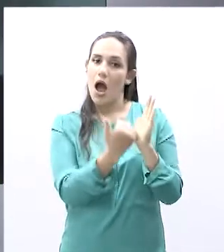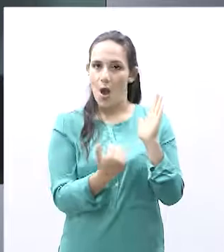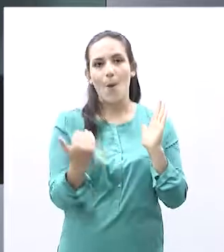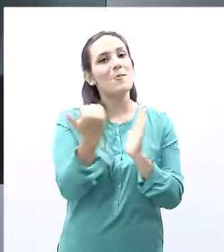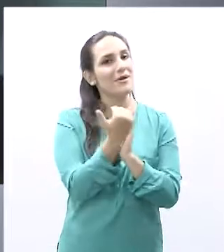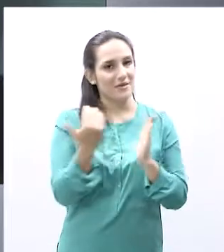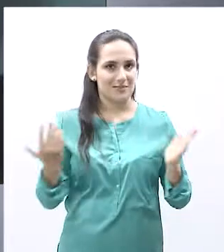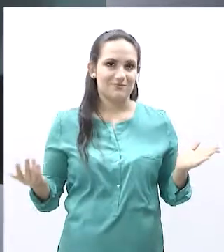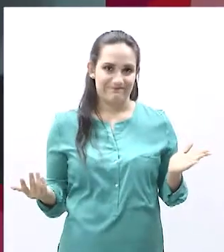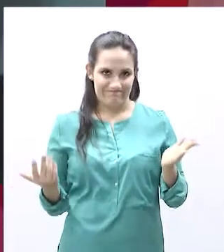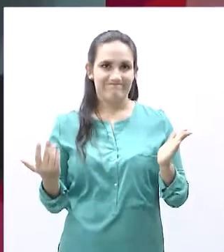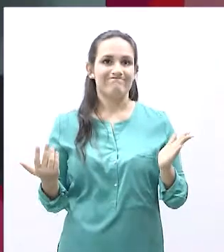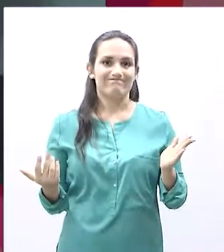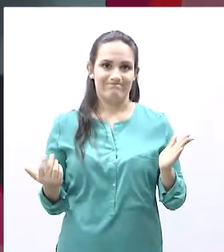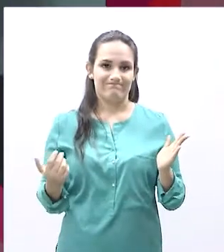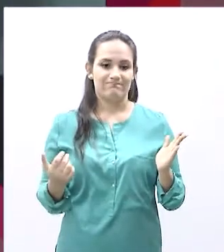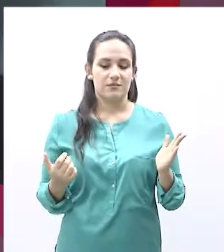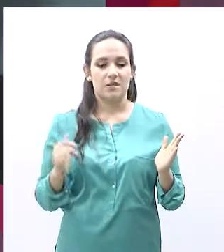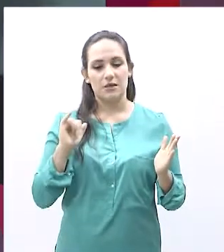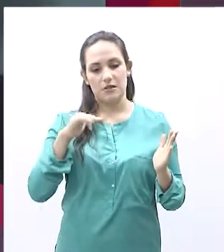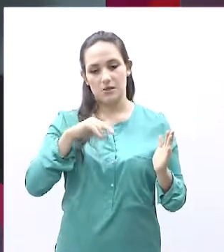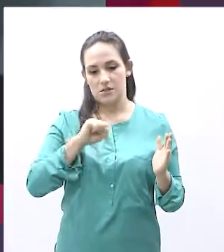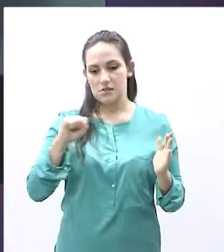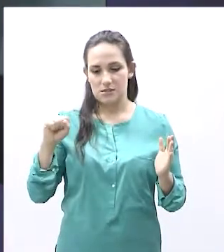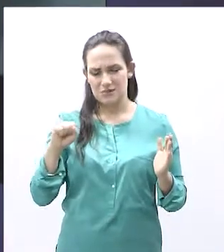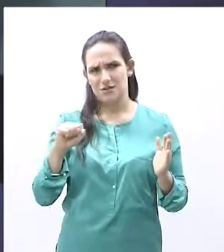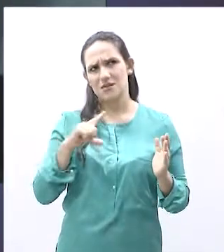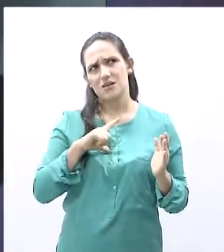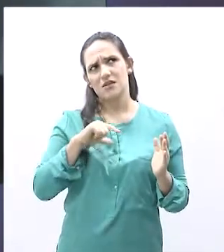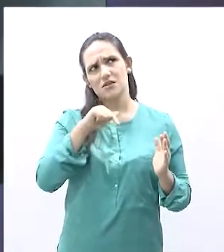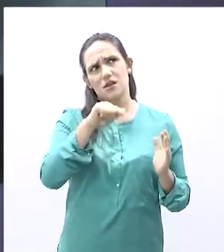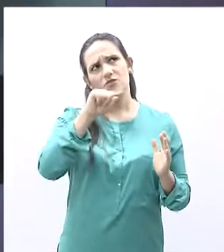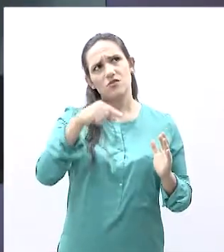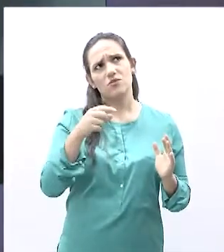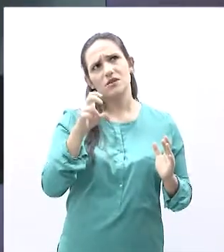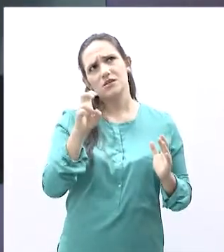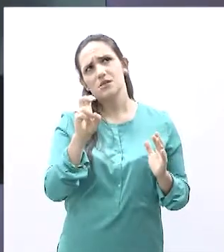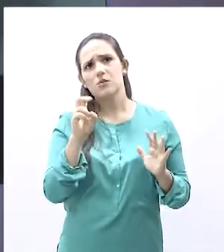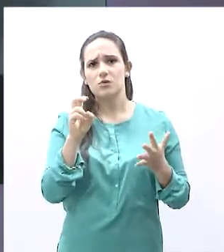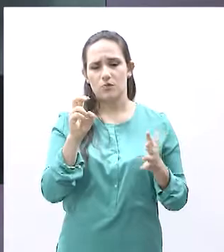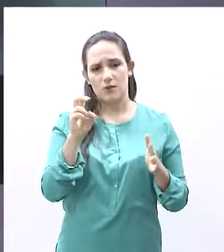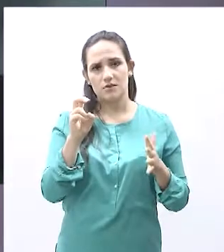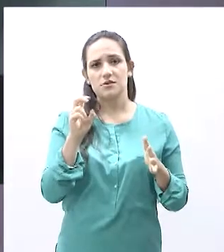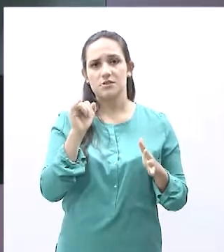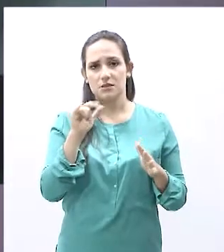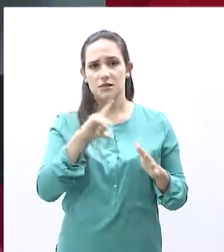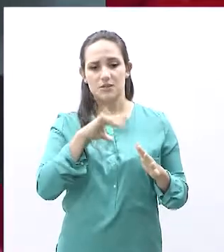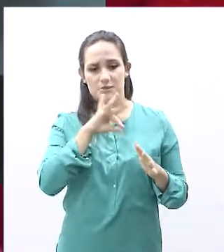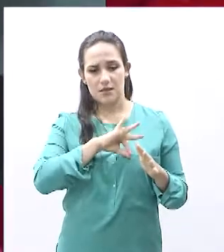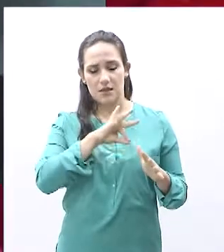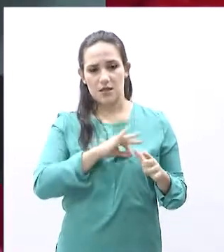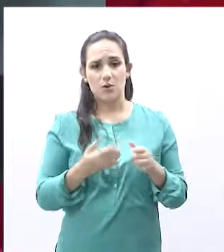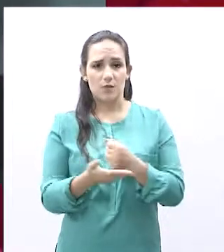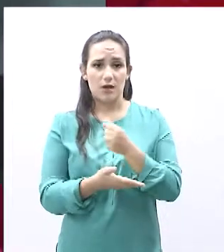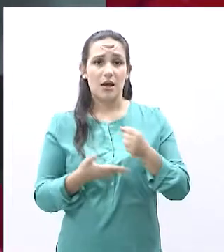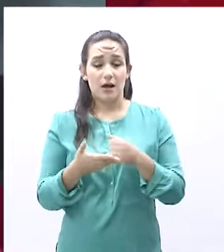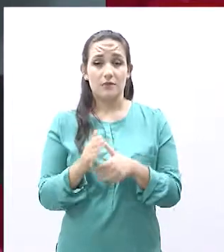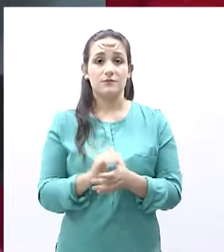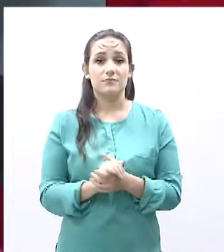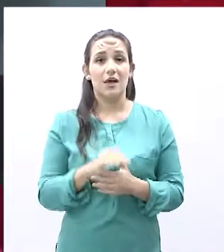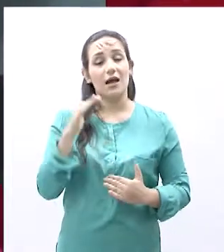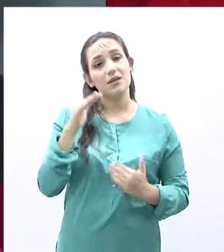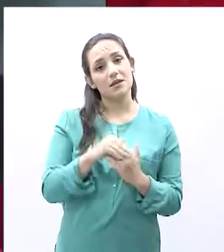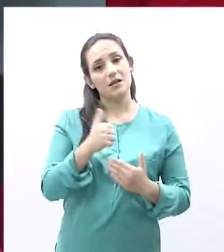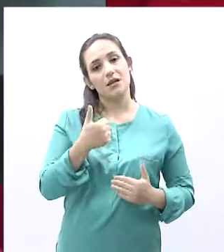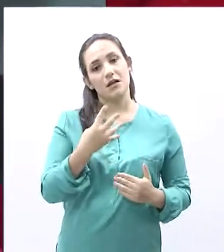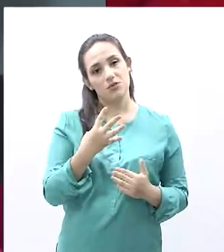a gente tem aí alíquotas de INSS entre 7,5% para quem recebe um salário mínimo, até um salário mínimo,